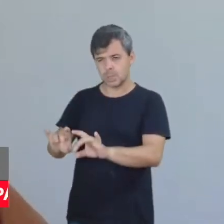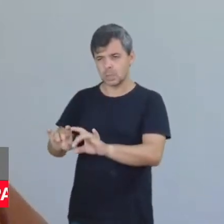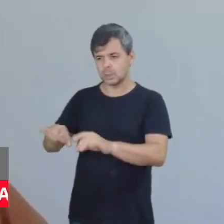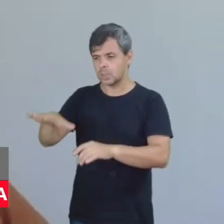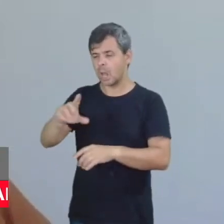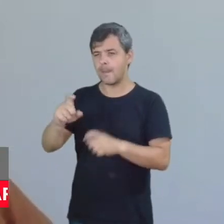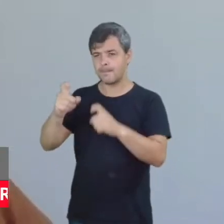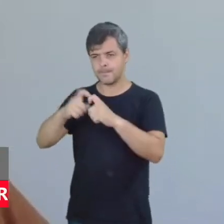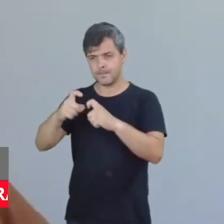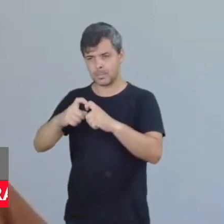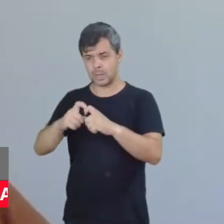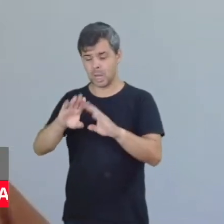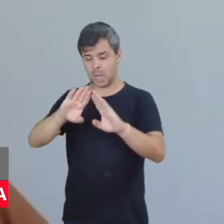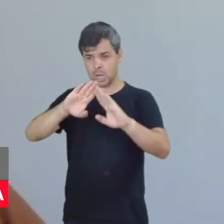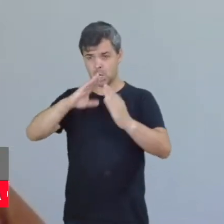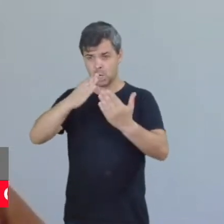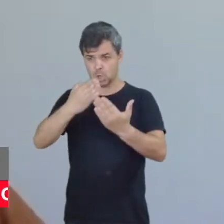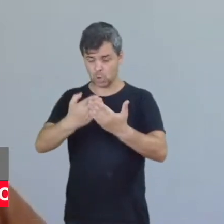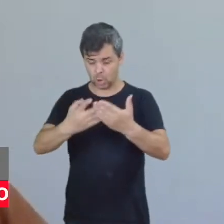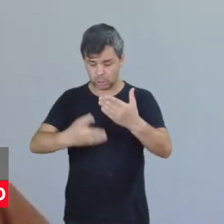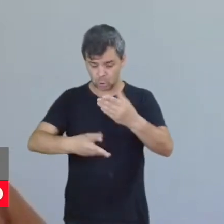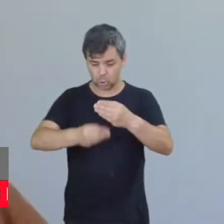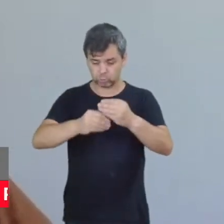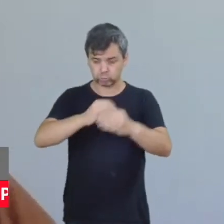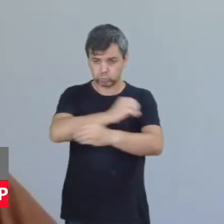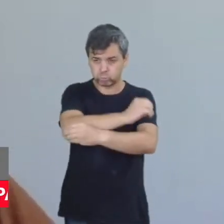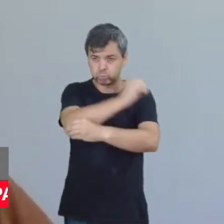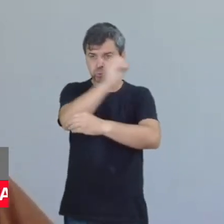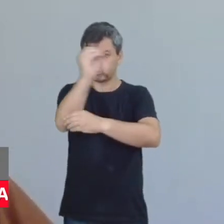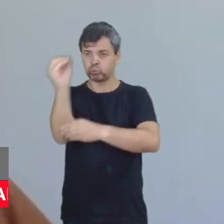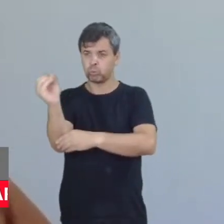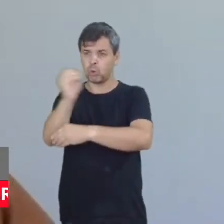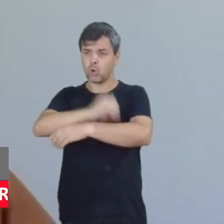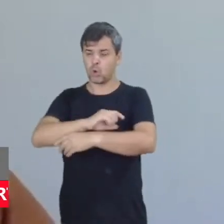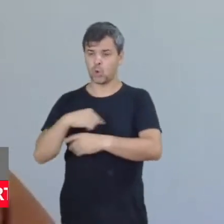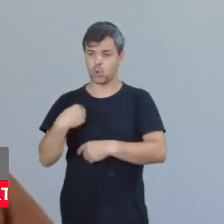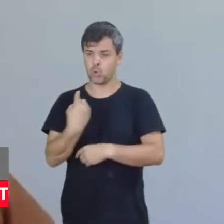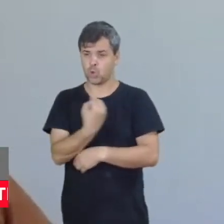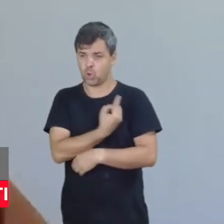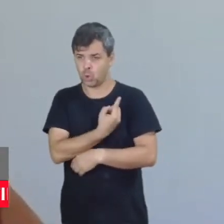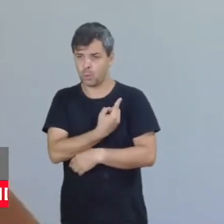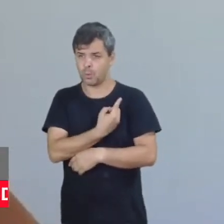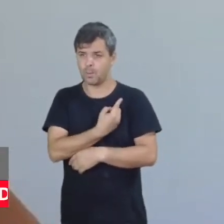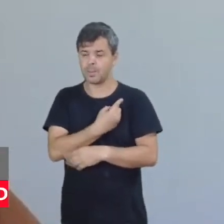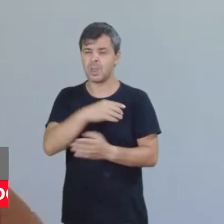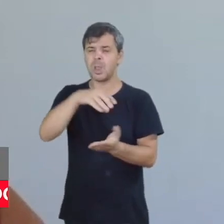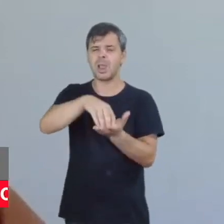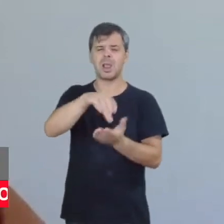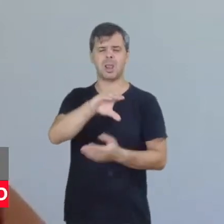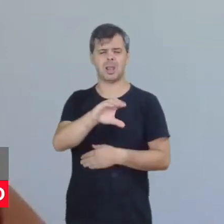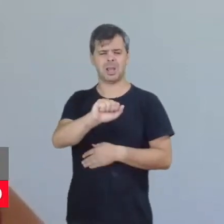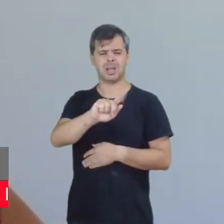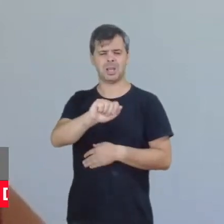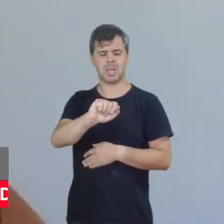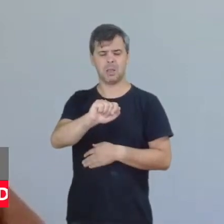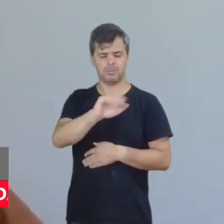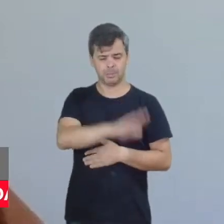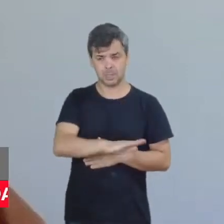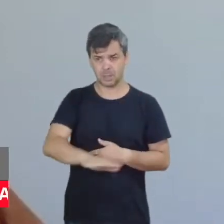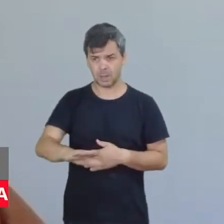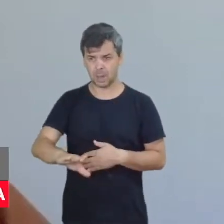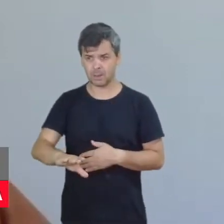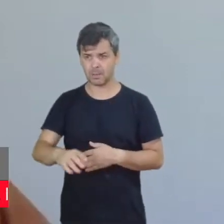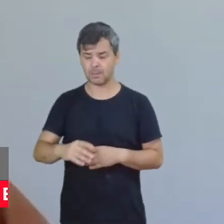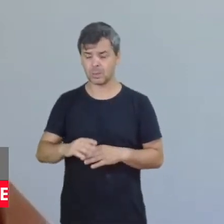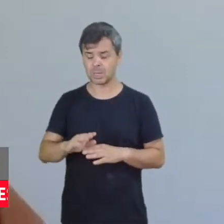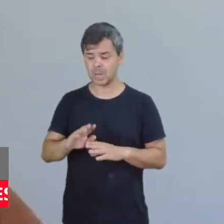especialistas. Escola de tempo integral. Nós também conseguimos CAPS infantil, porque nós sabemos que a